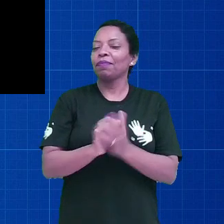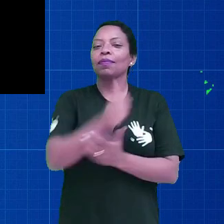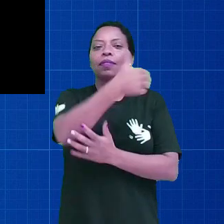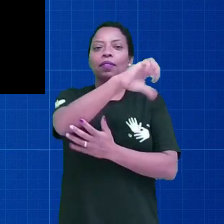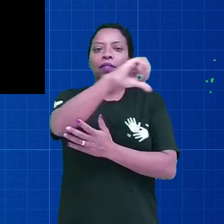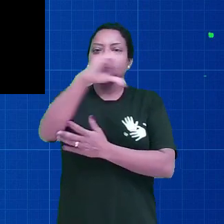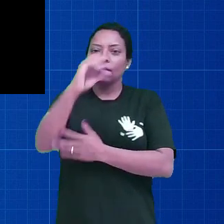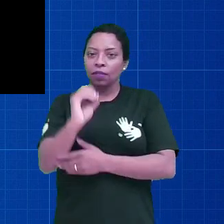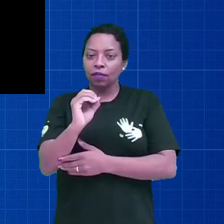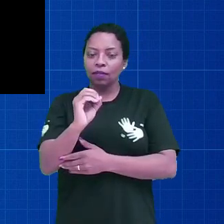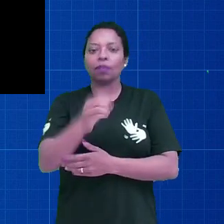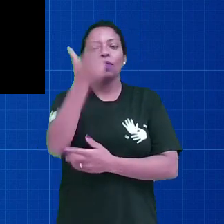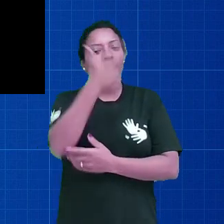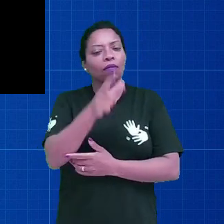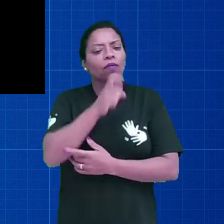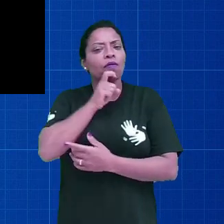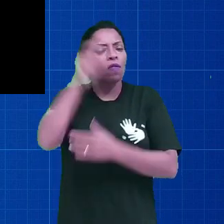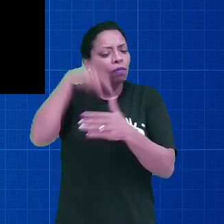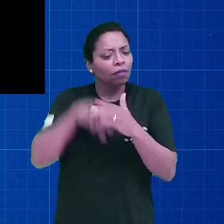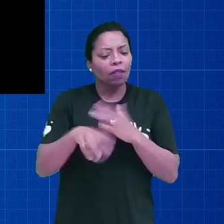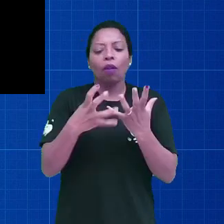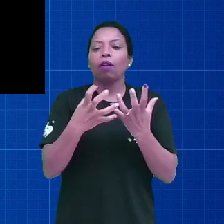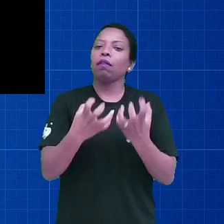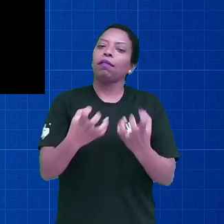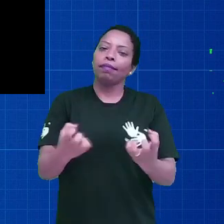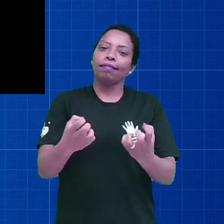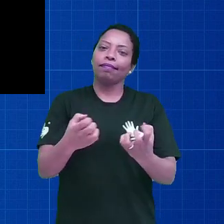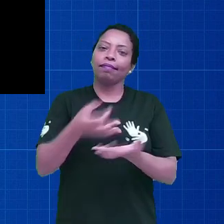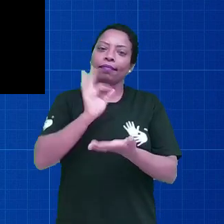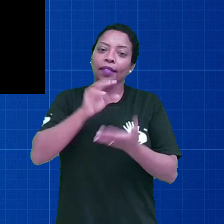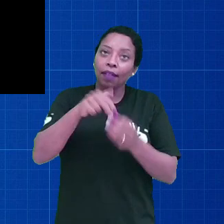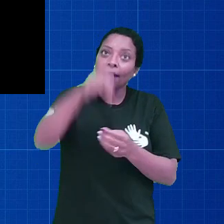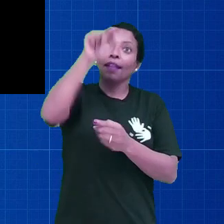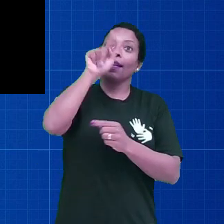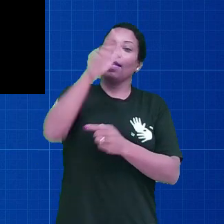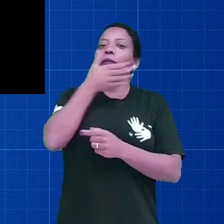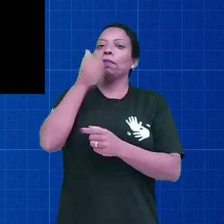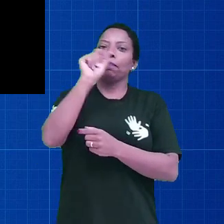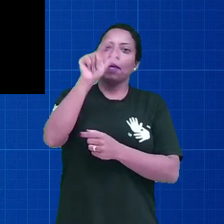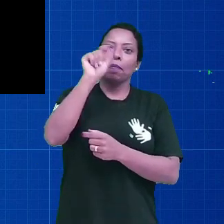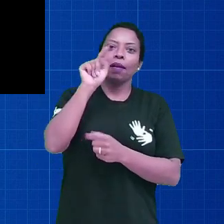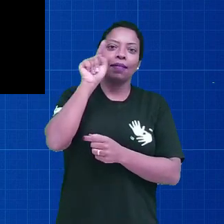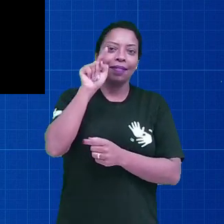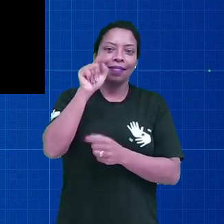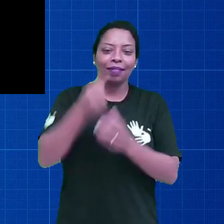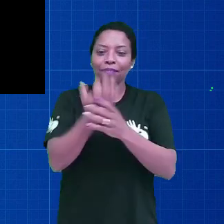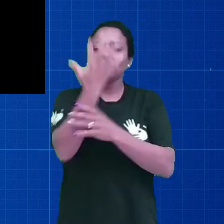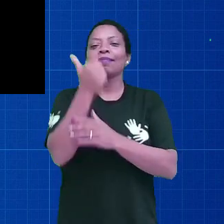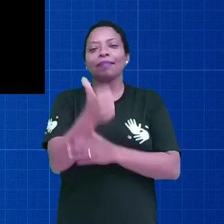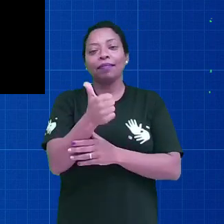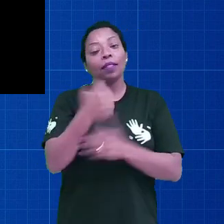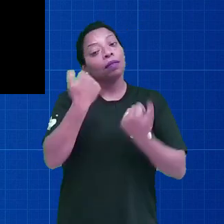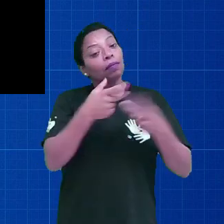90, novamente teve uma geada e recolheu o café lá para cima. Então, a gente tem que